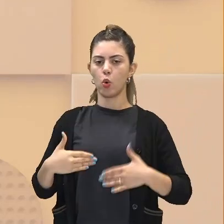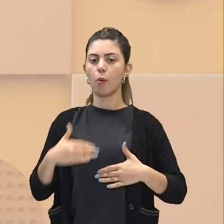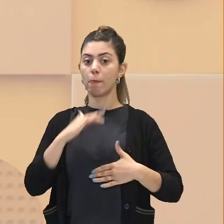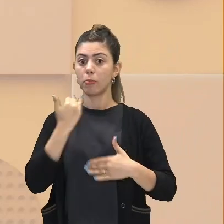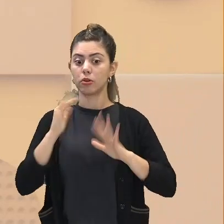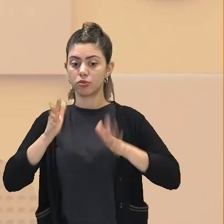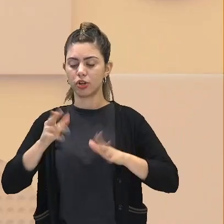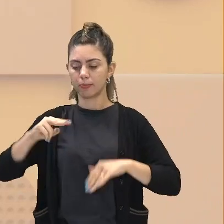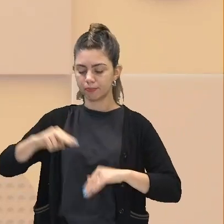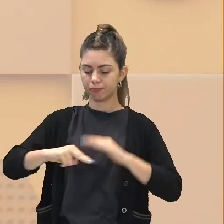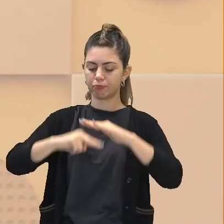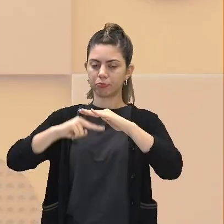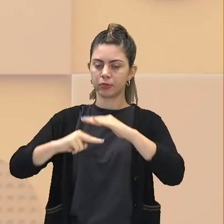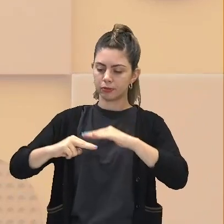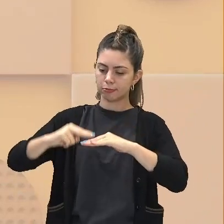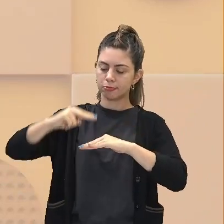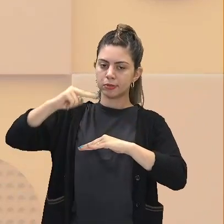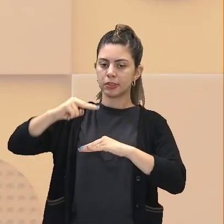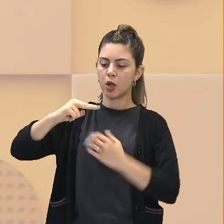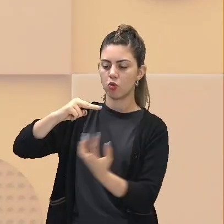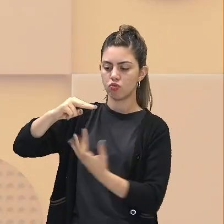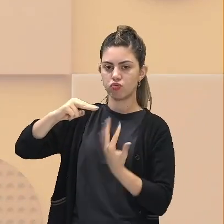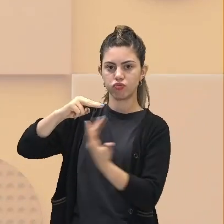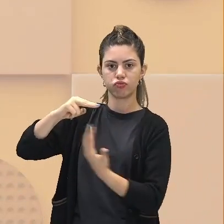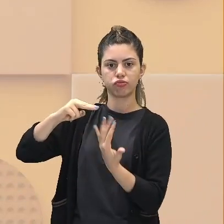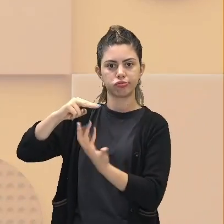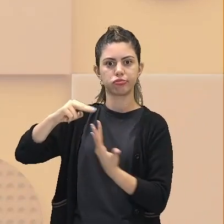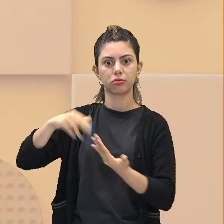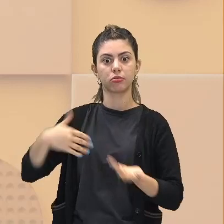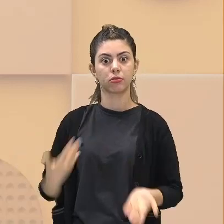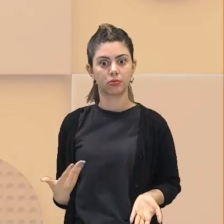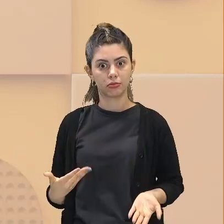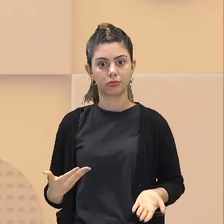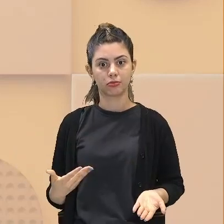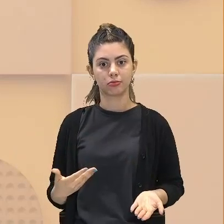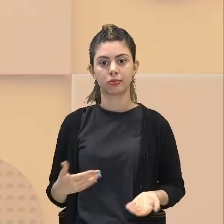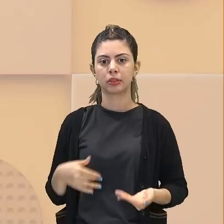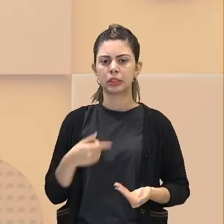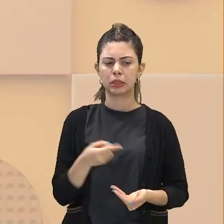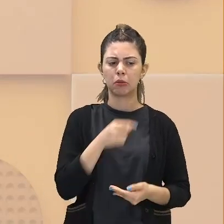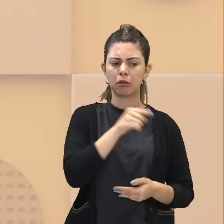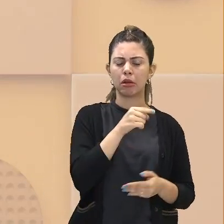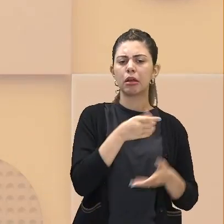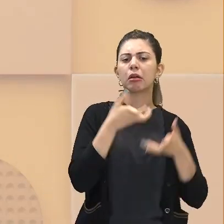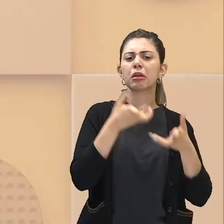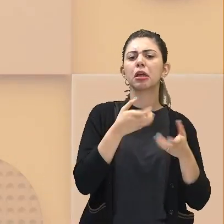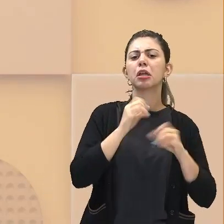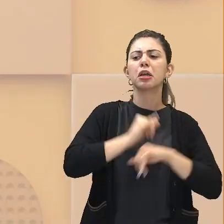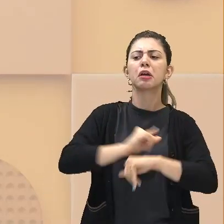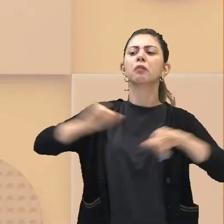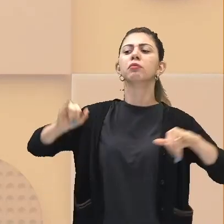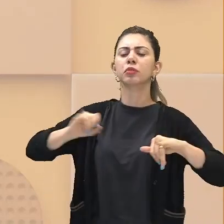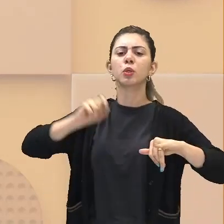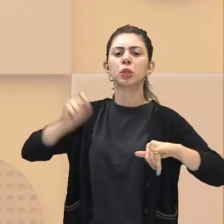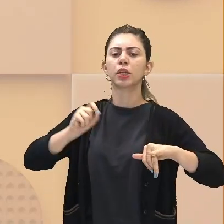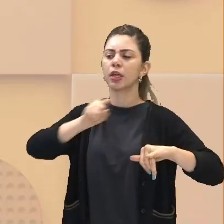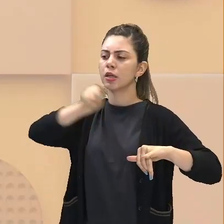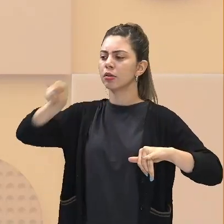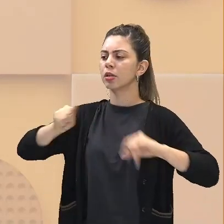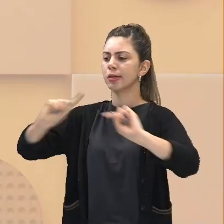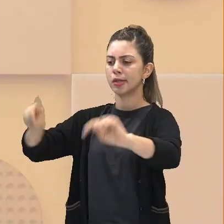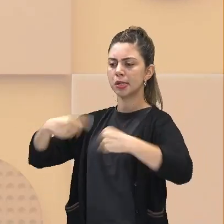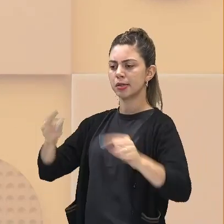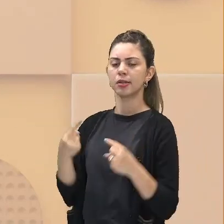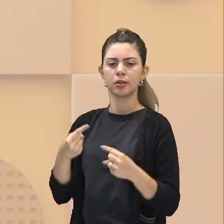ingleses e ele não conseguiu ser julgado ali pela Igreja Católica. Mas olha a curiosidade. No século XV,